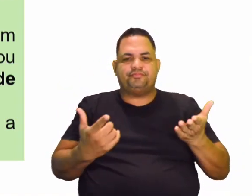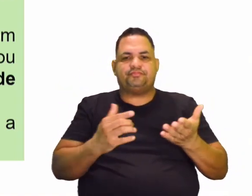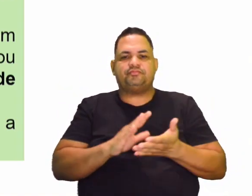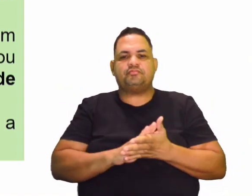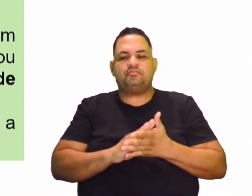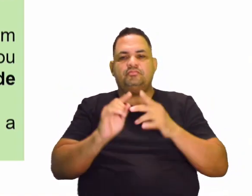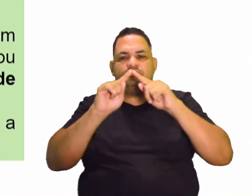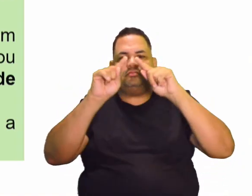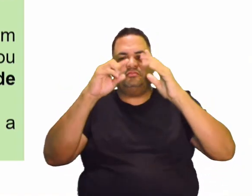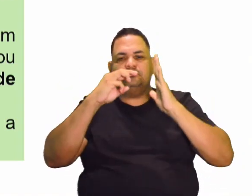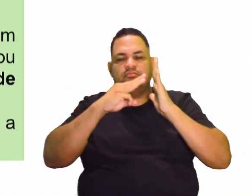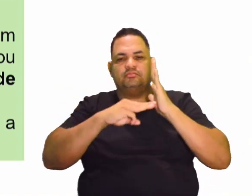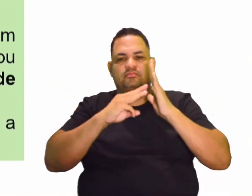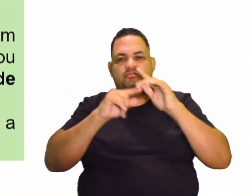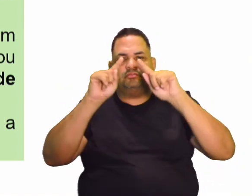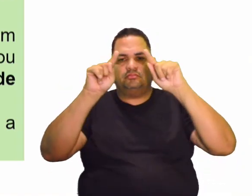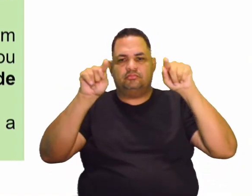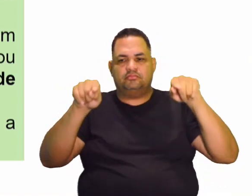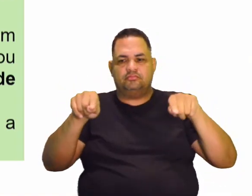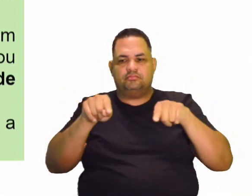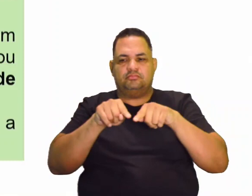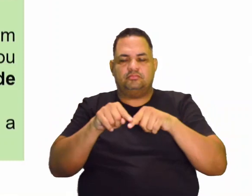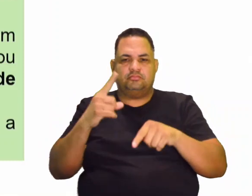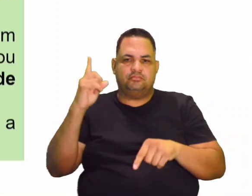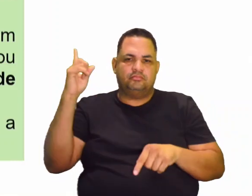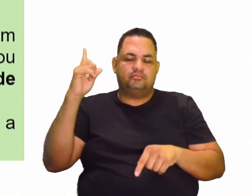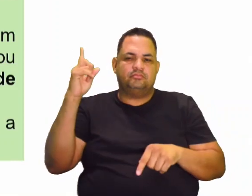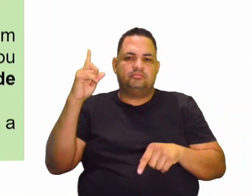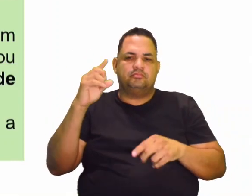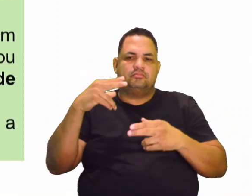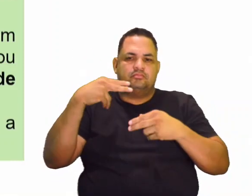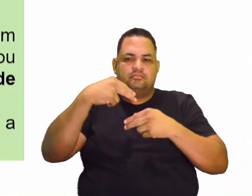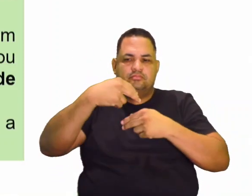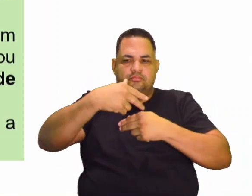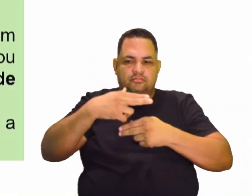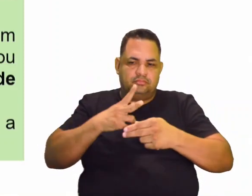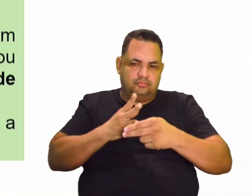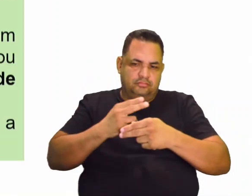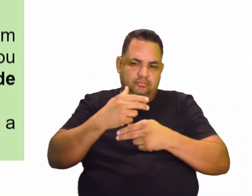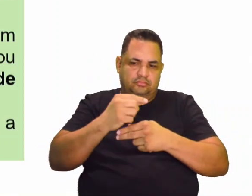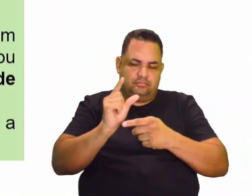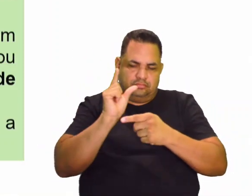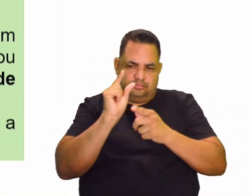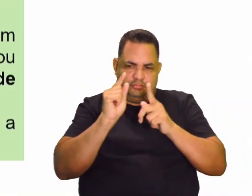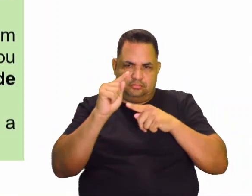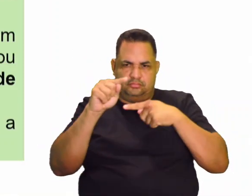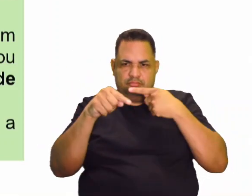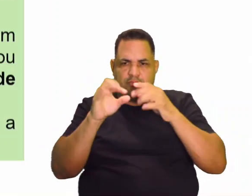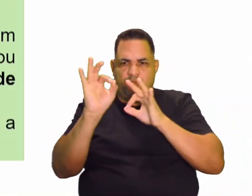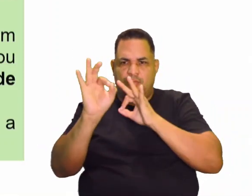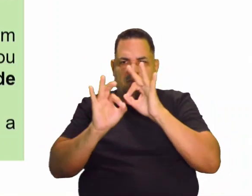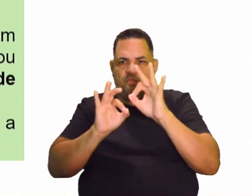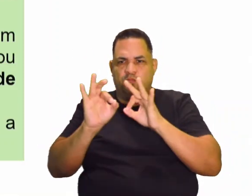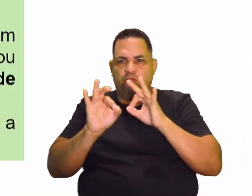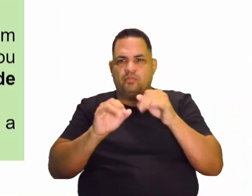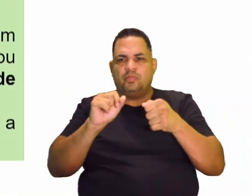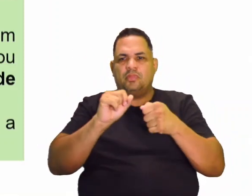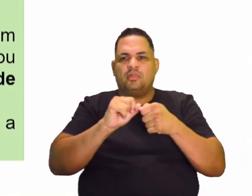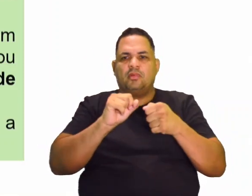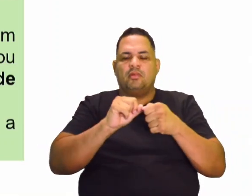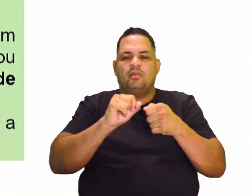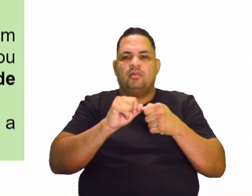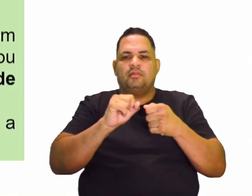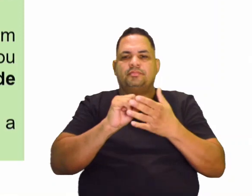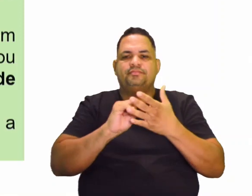ó, de representação, são peças pequenininhas, né, cortadas em pedaços bem pequenos, e depois é montado, faz-se a montagem da